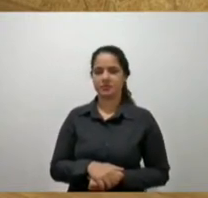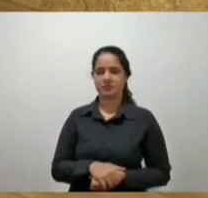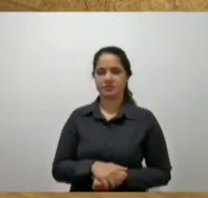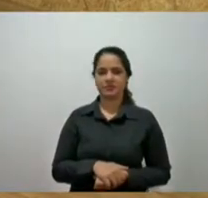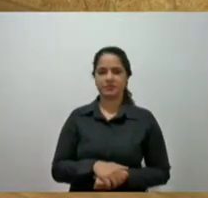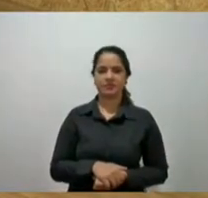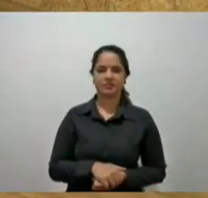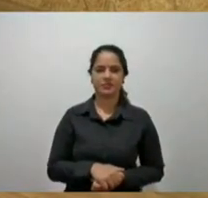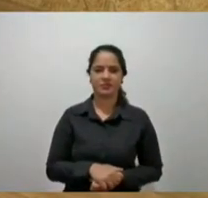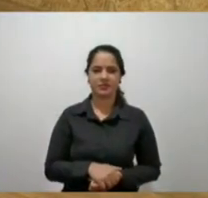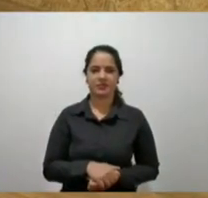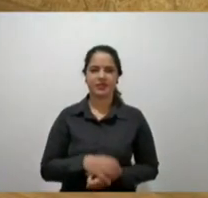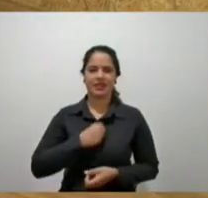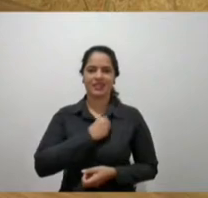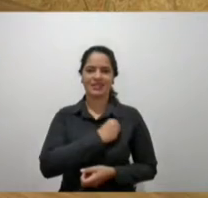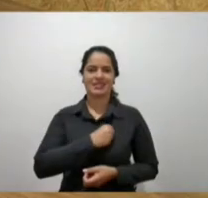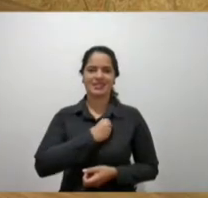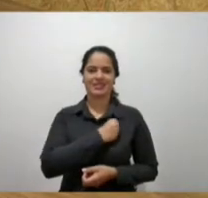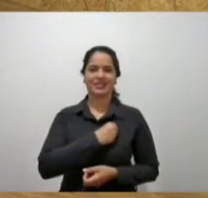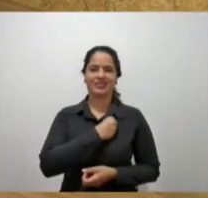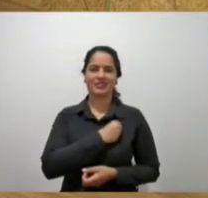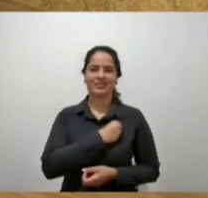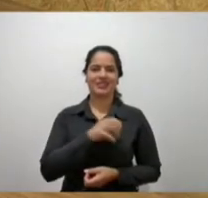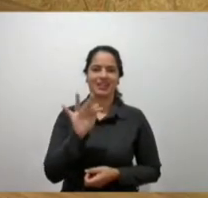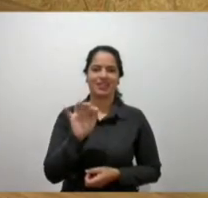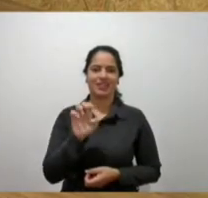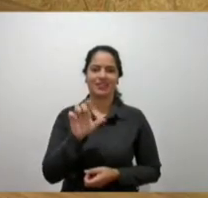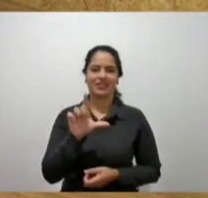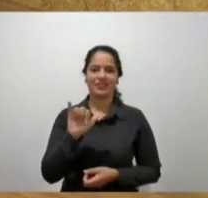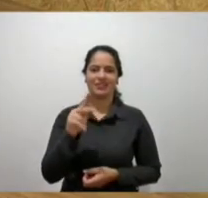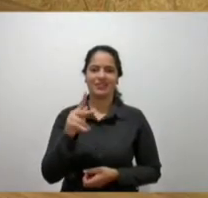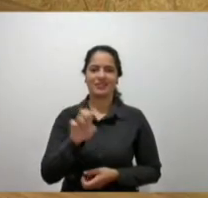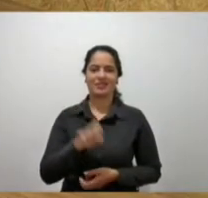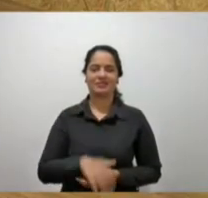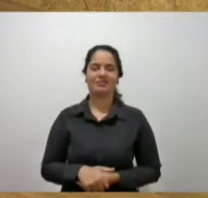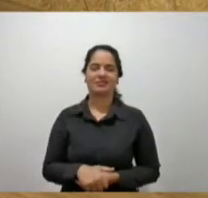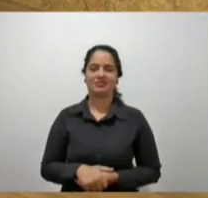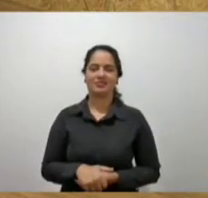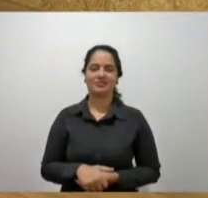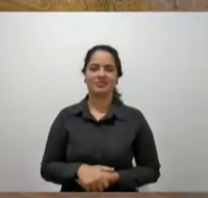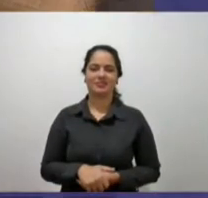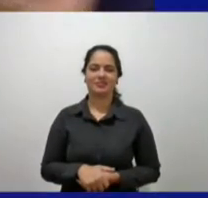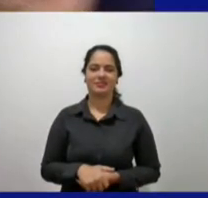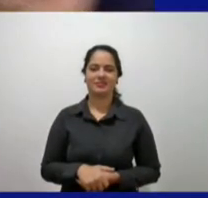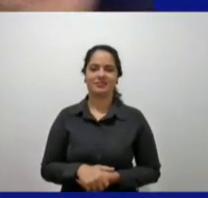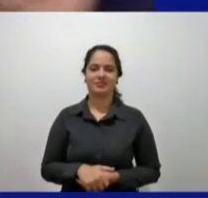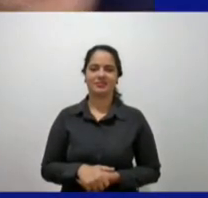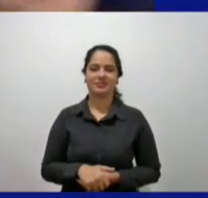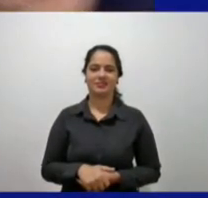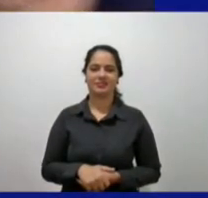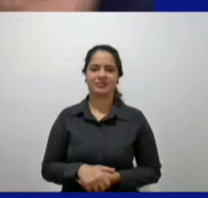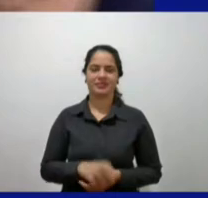Pois é, tem um tempão que a gente não fala, né? Essa pandemia, a gente tem que marcar alguma coisa.